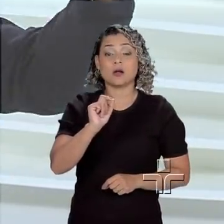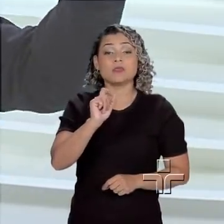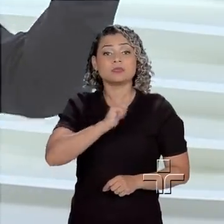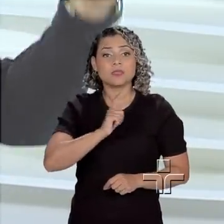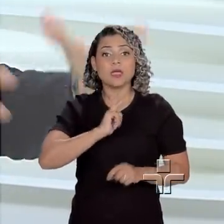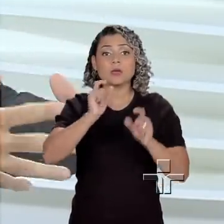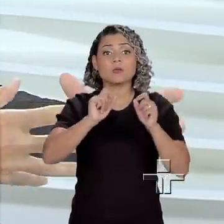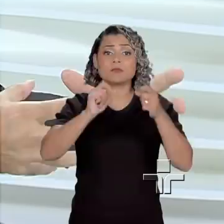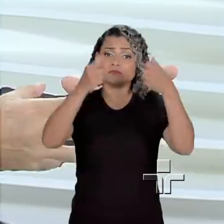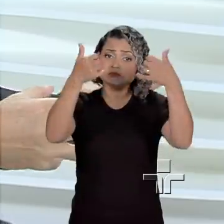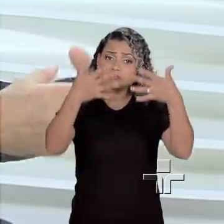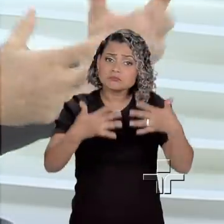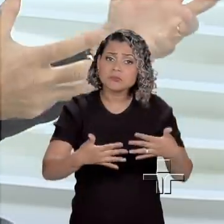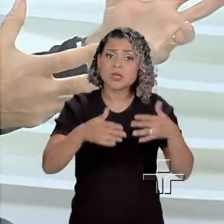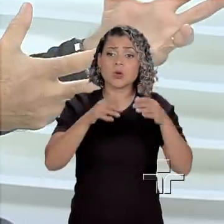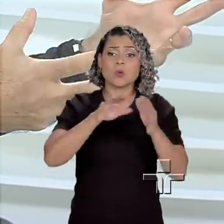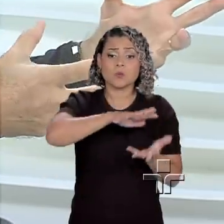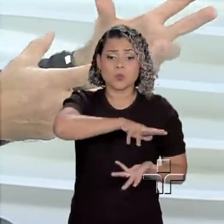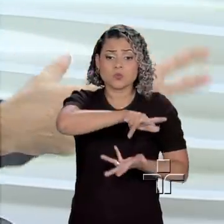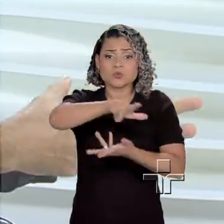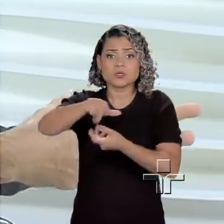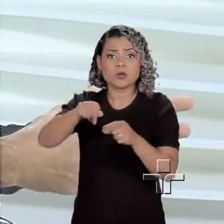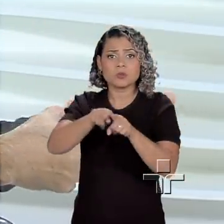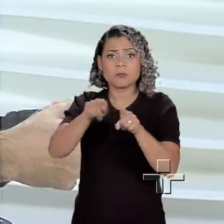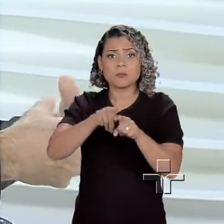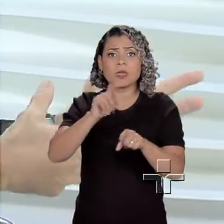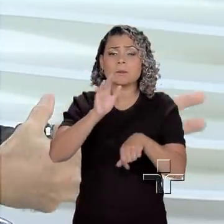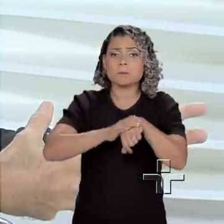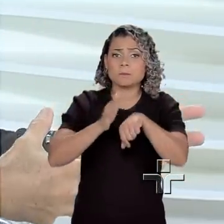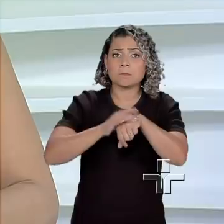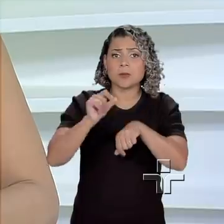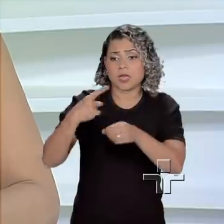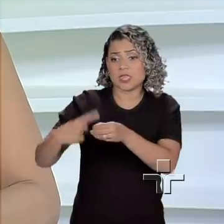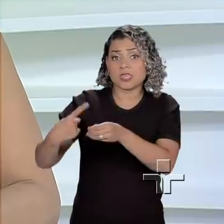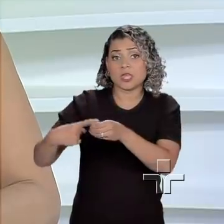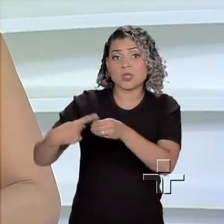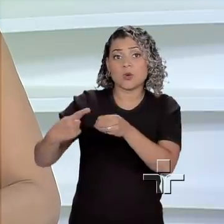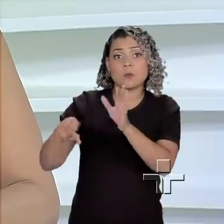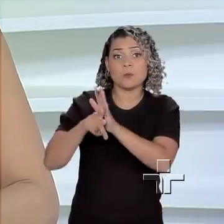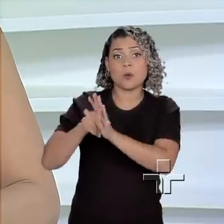global, os ignorantes da vila do interior da Itália,